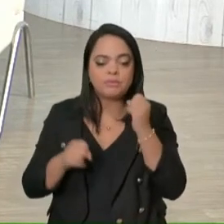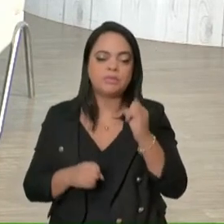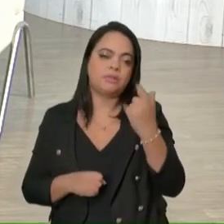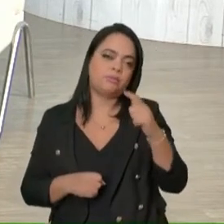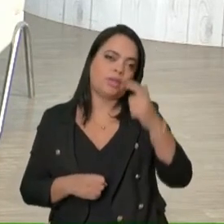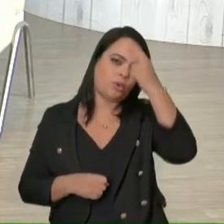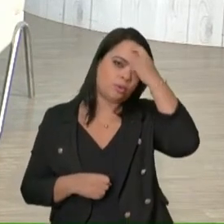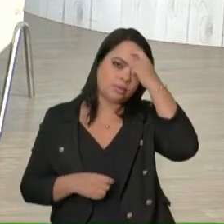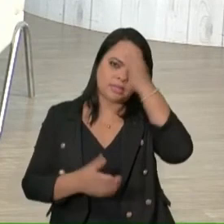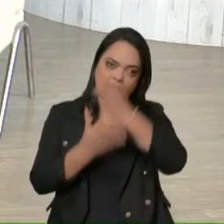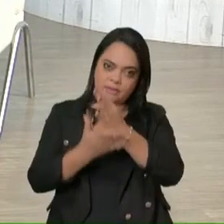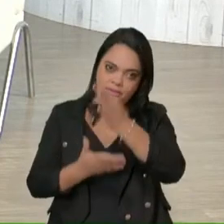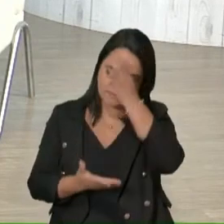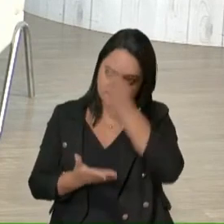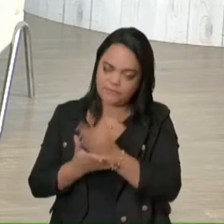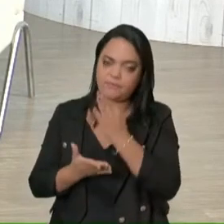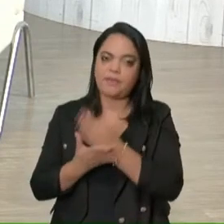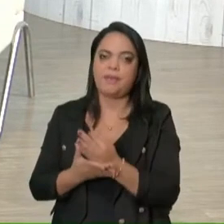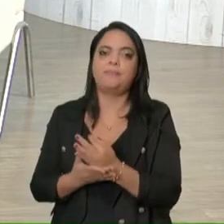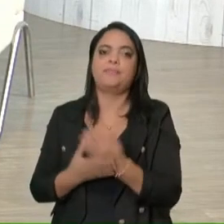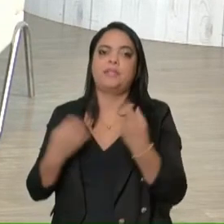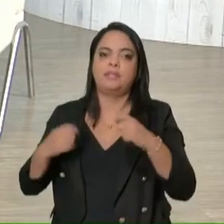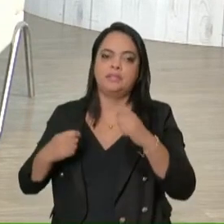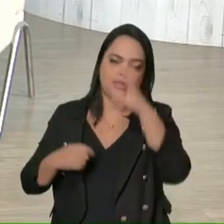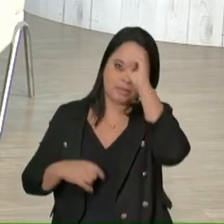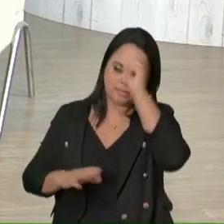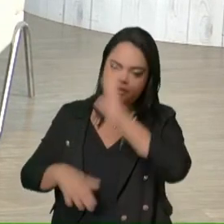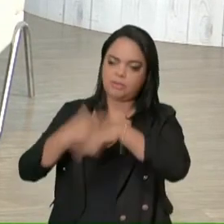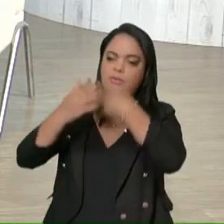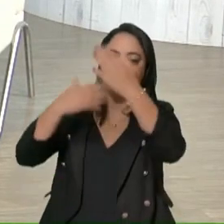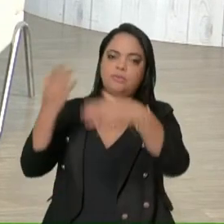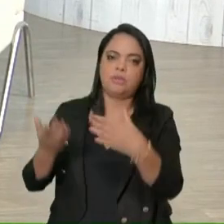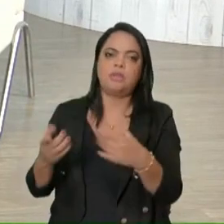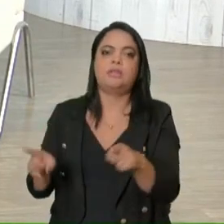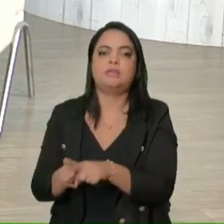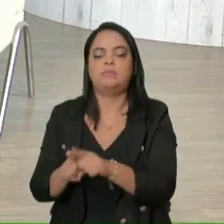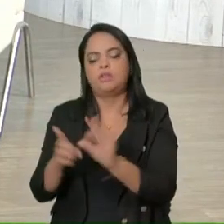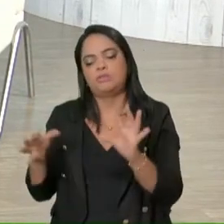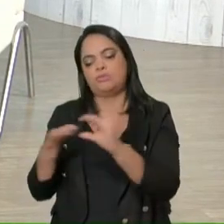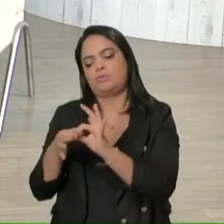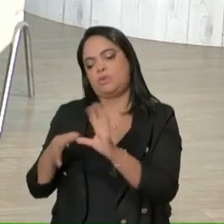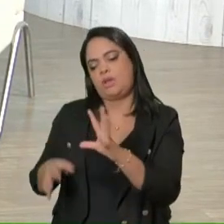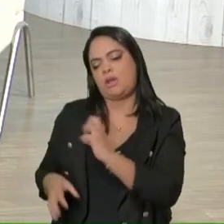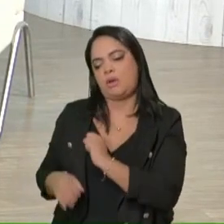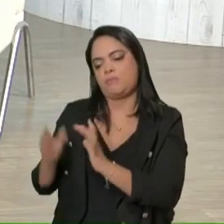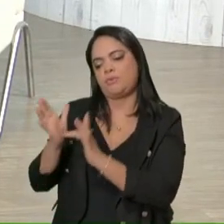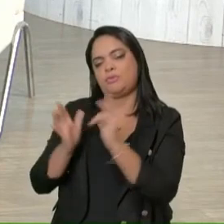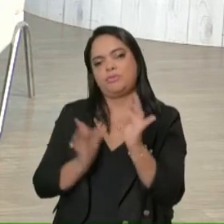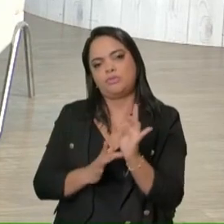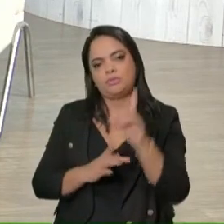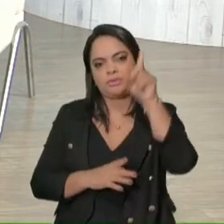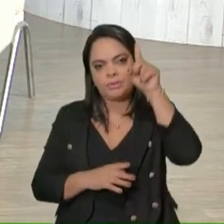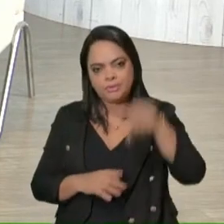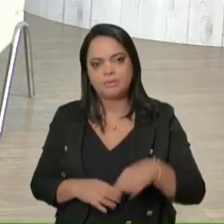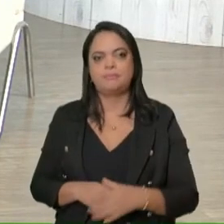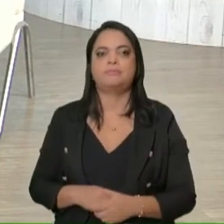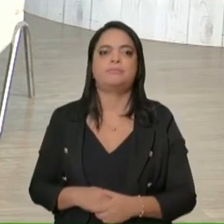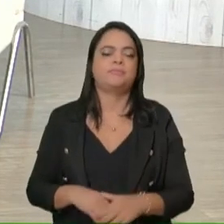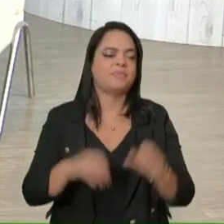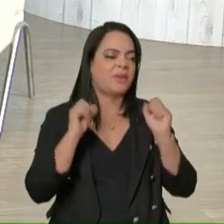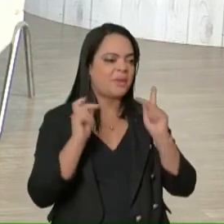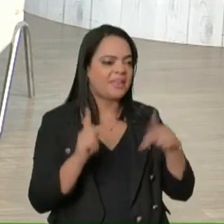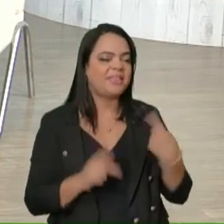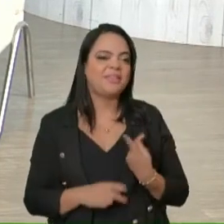fé racional, de necessidade de aprendizado e evolução contínua, e de se conectar a esse amor imenso que Jesus, que Deus é. Ok, a